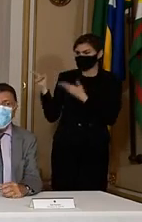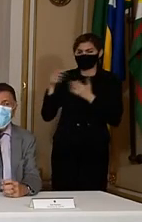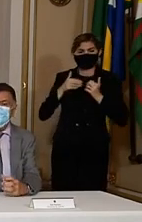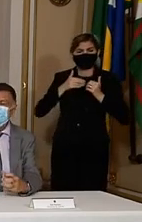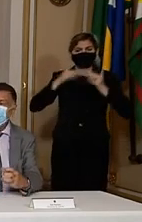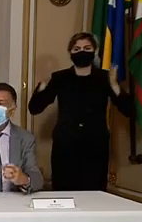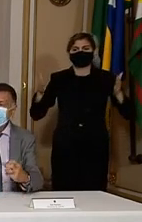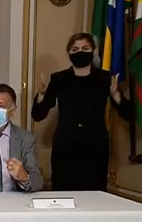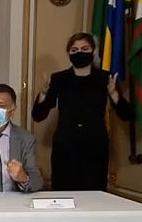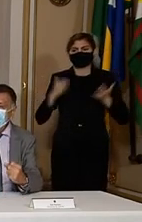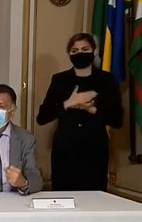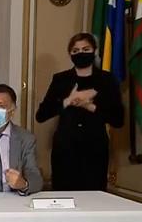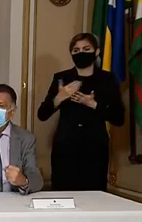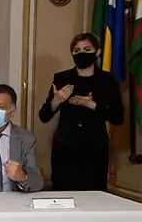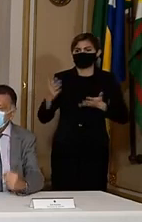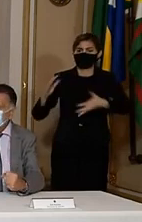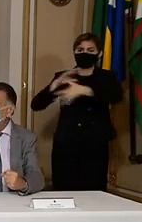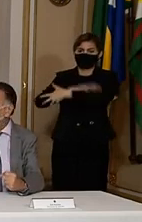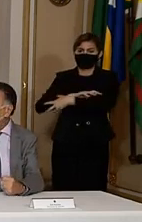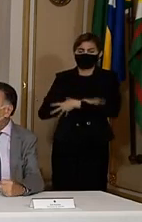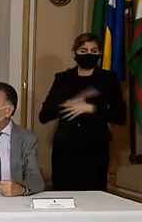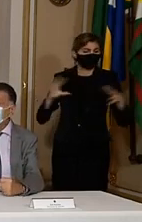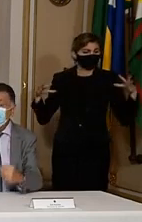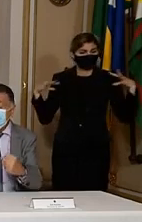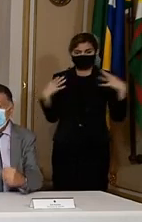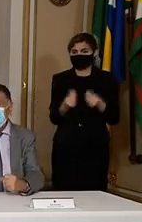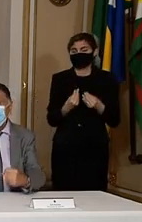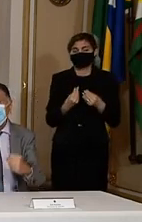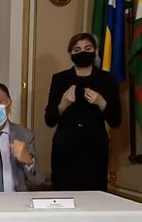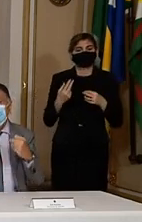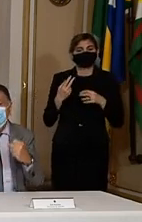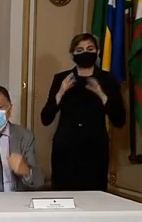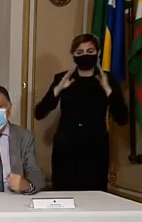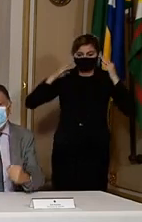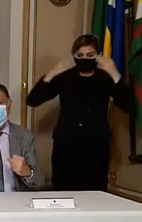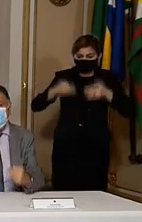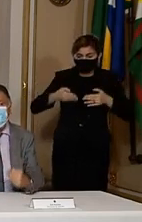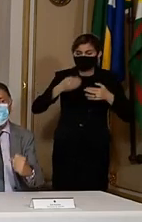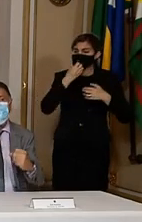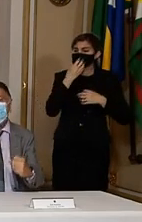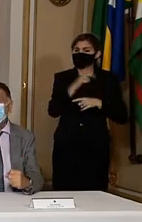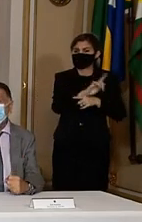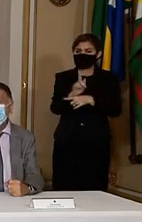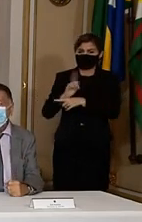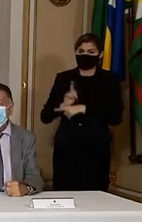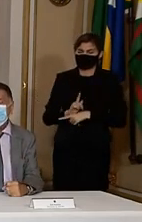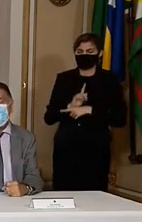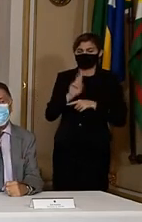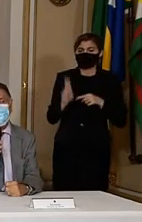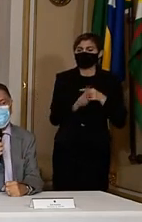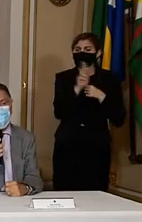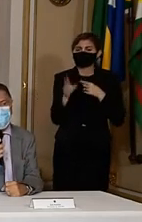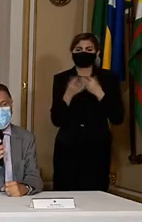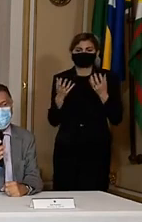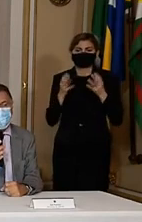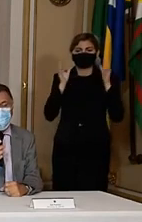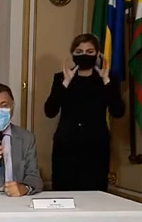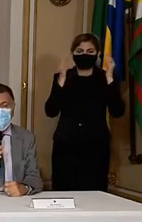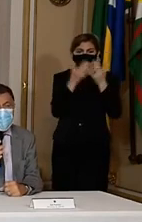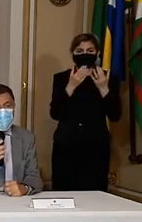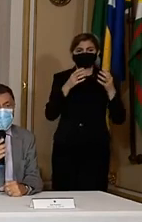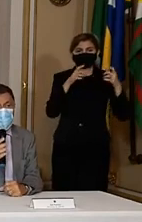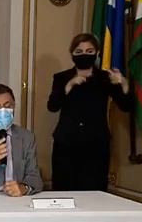Senhor inaugura um ação integrada totalmente buscando a boa gestão dos recursos hídricos nas